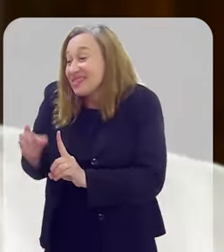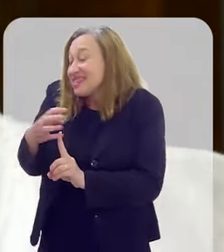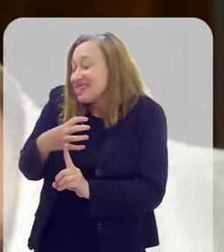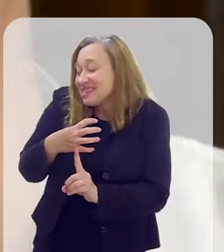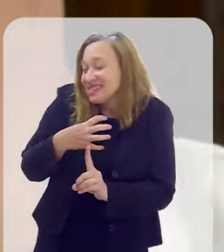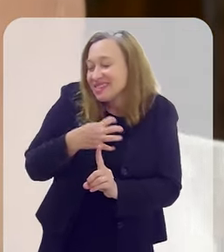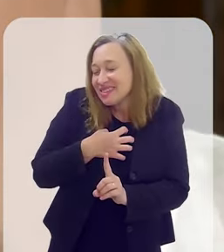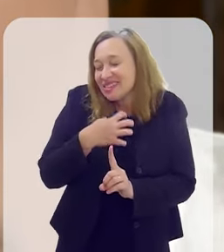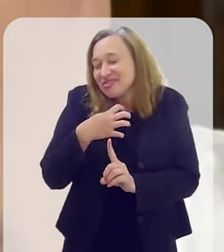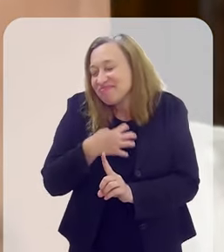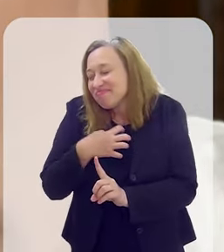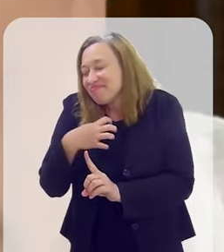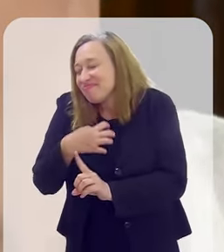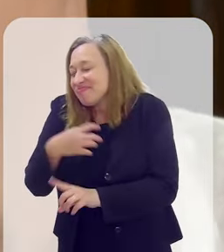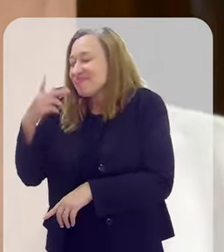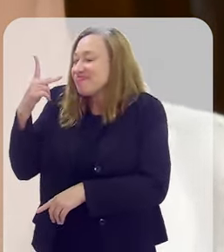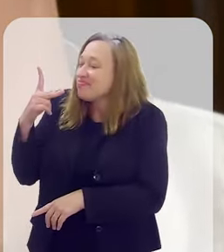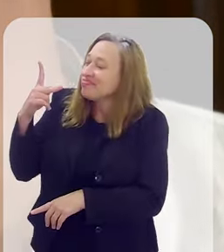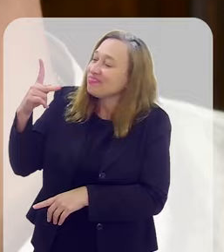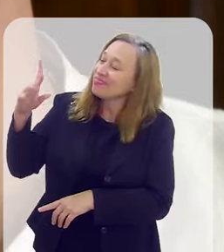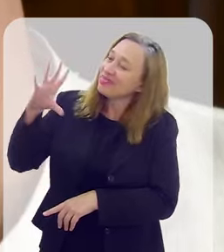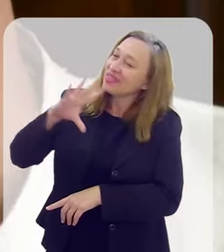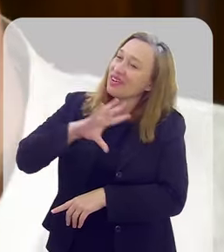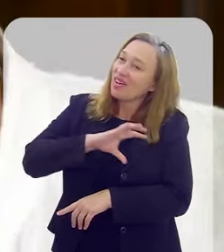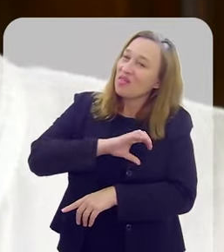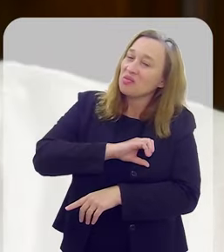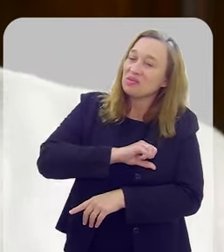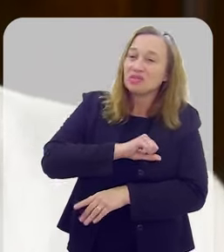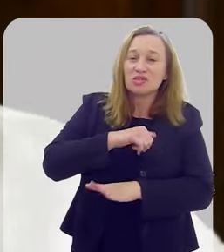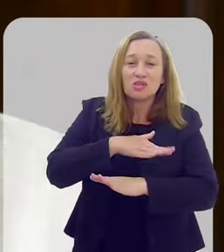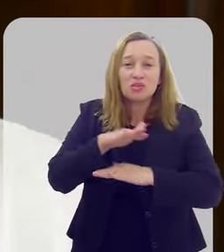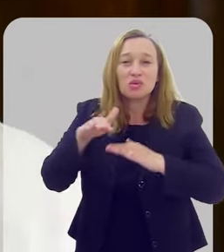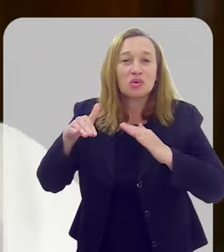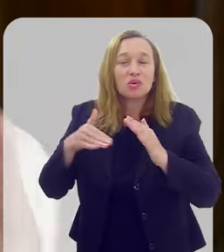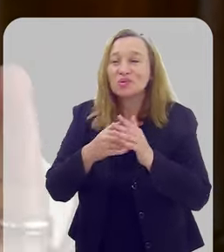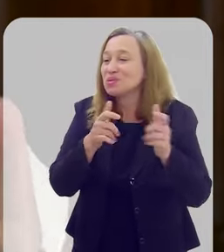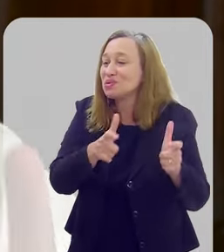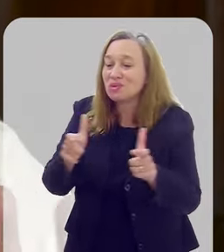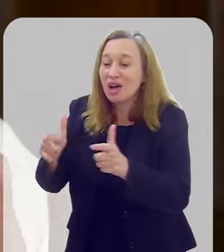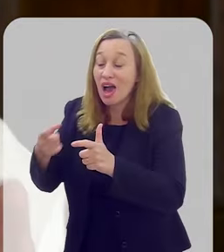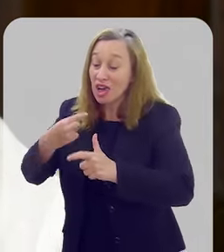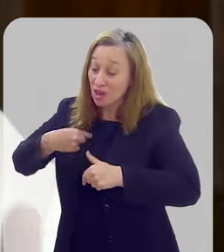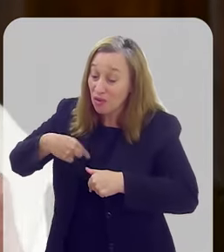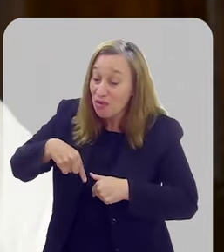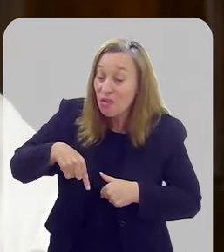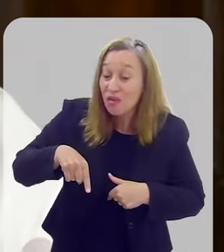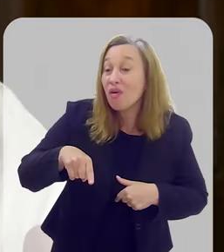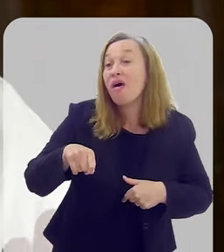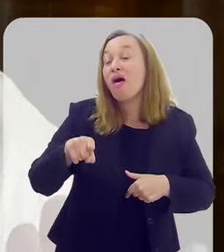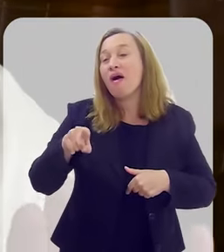lado eu sinto o seu amor em todo